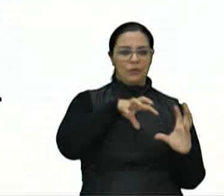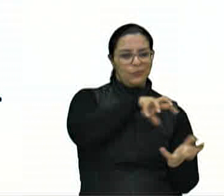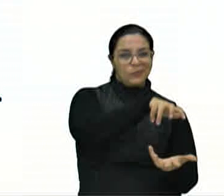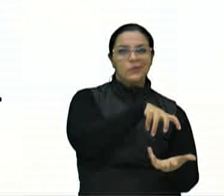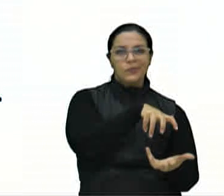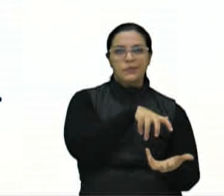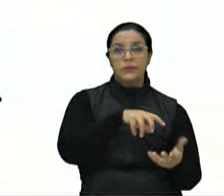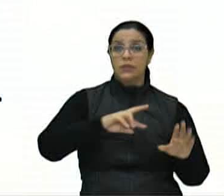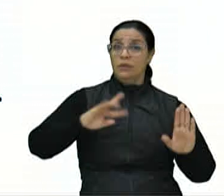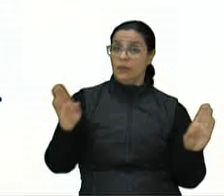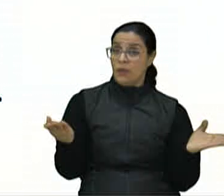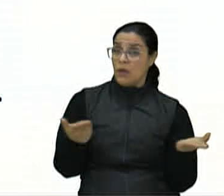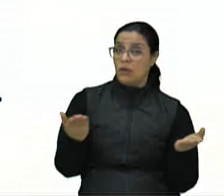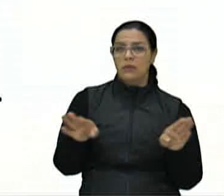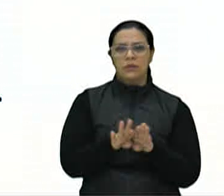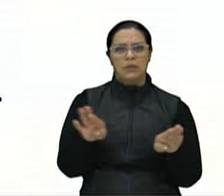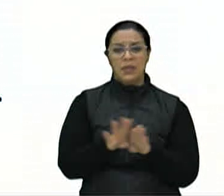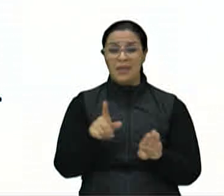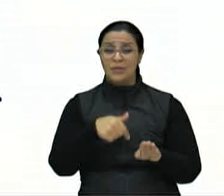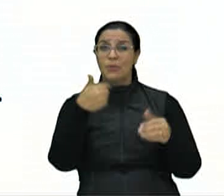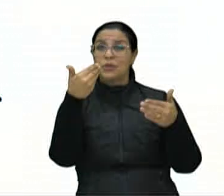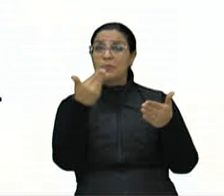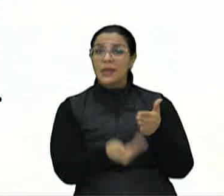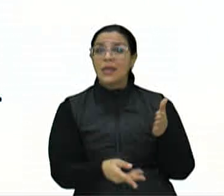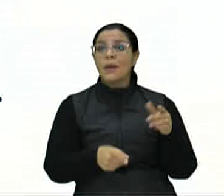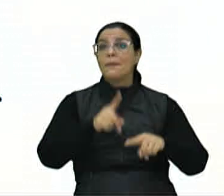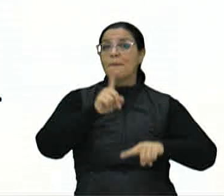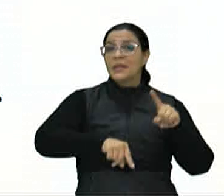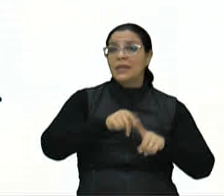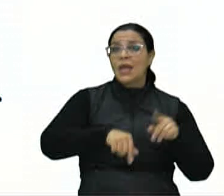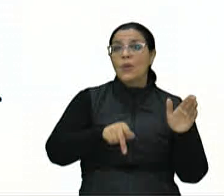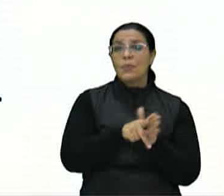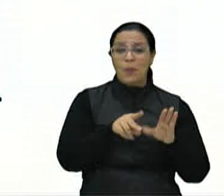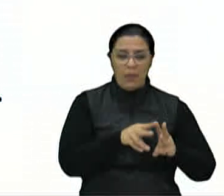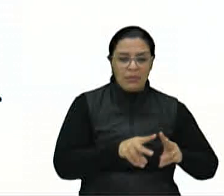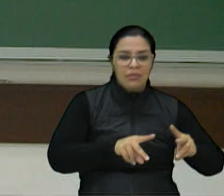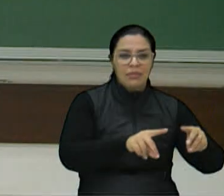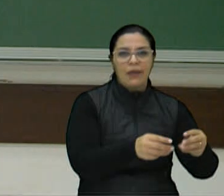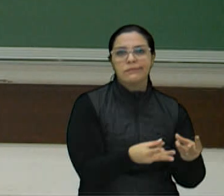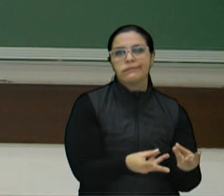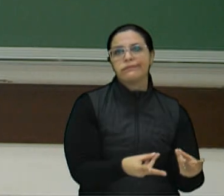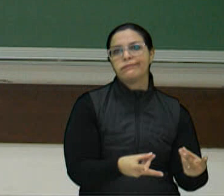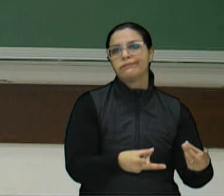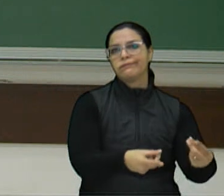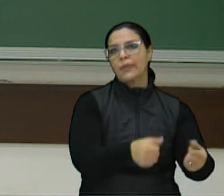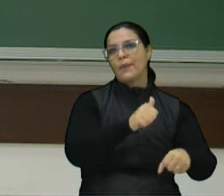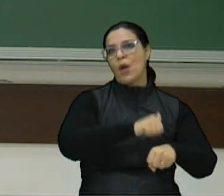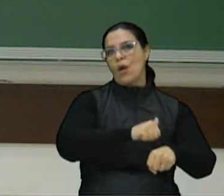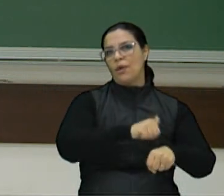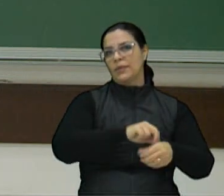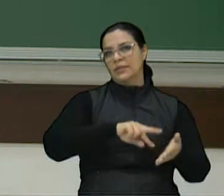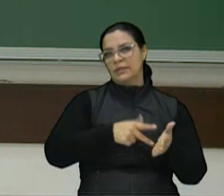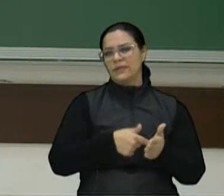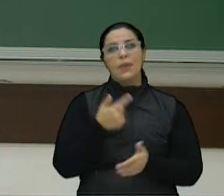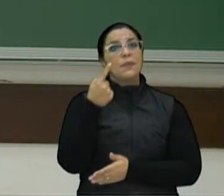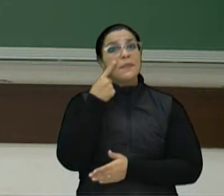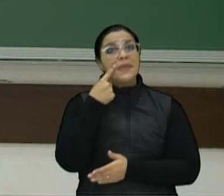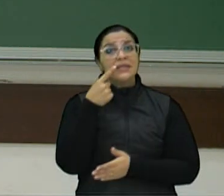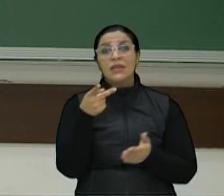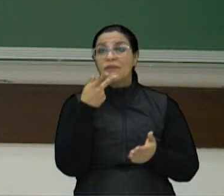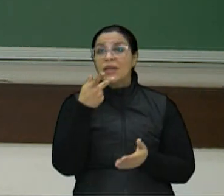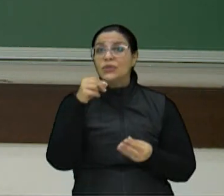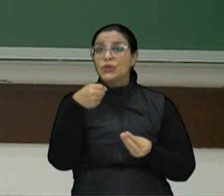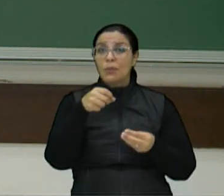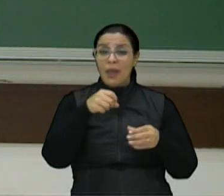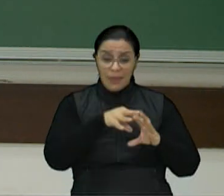mudança climática pode induzir a perdas de matéria orgânica do solo. E daí, pensa, é do solo que